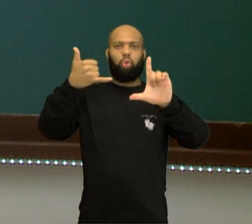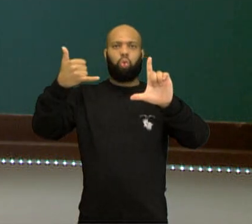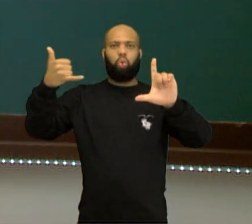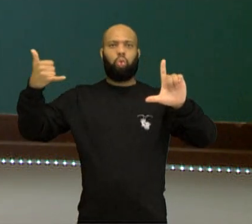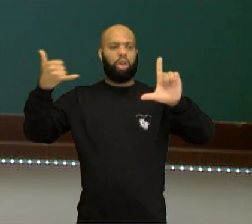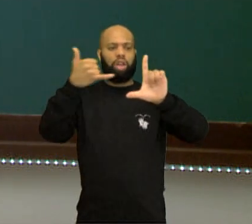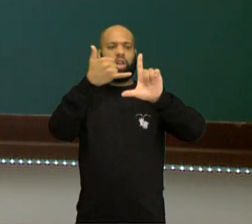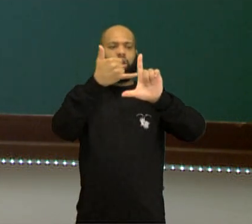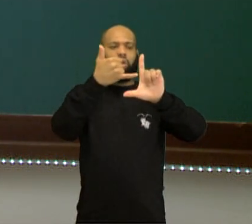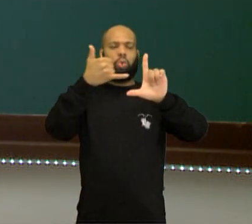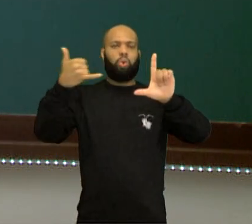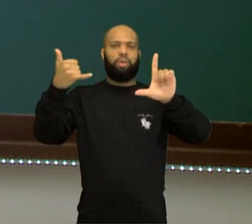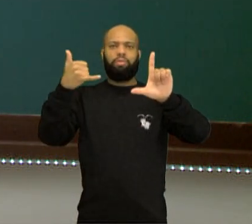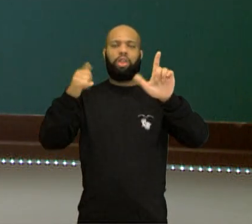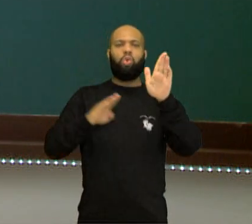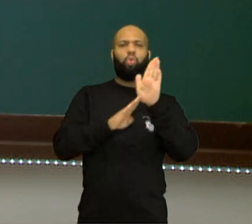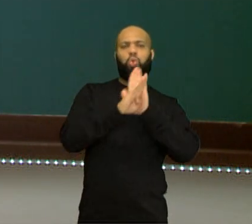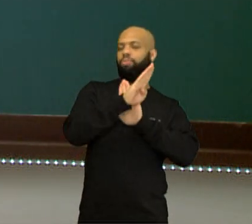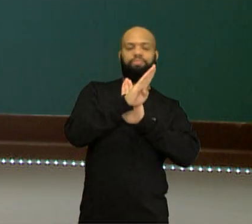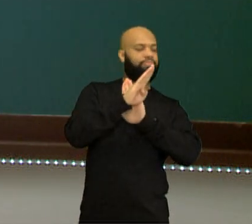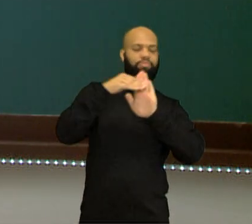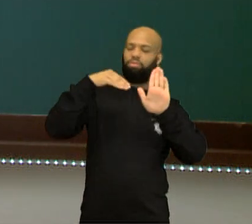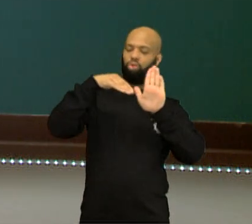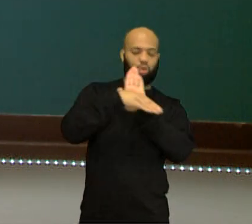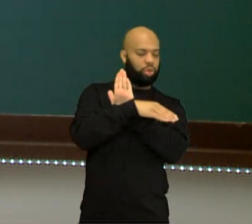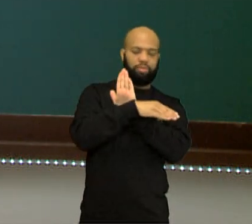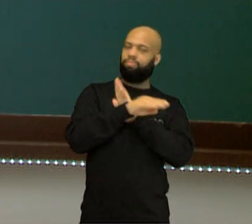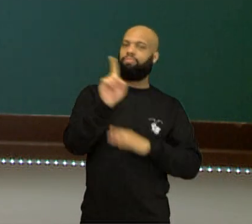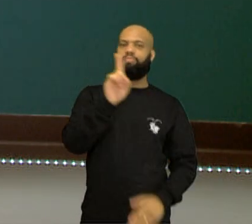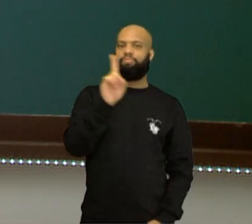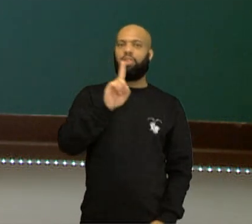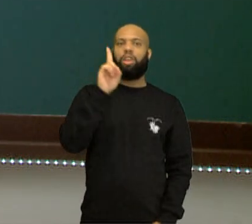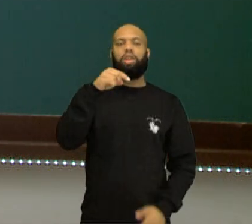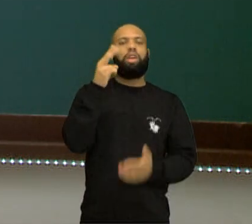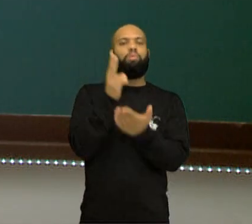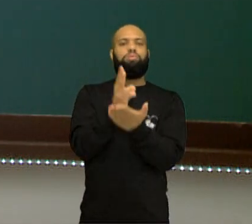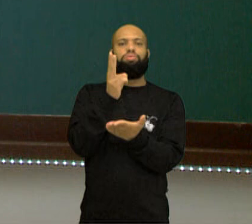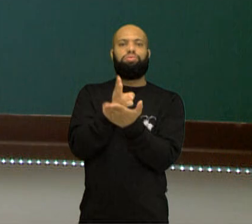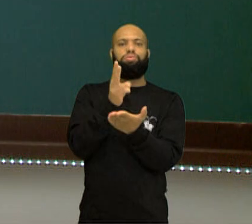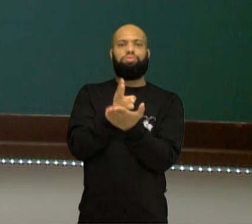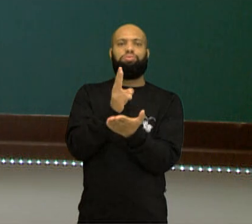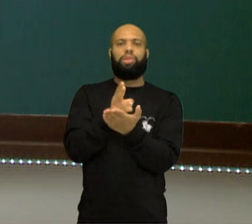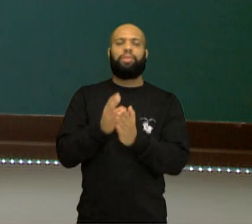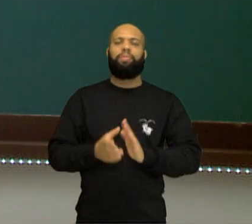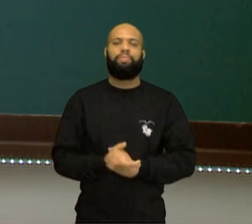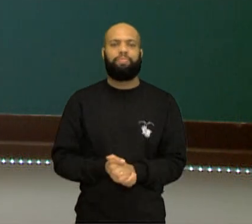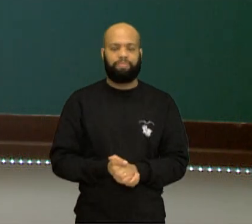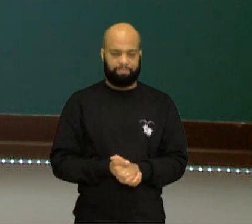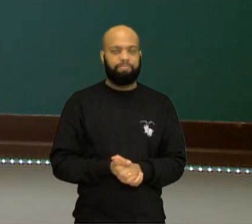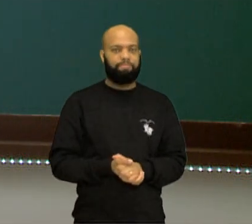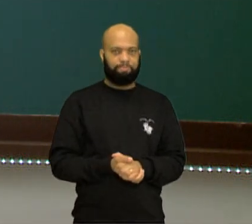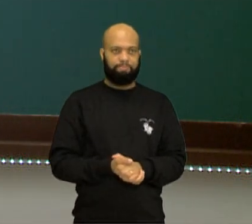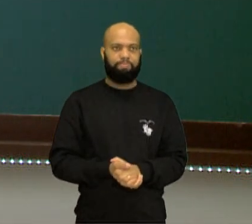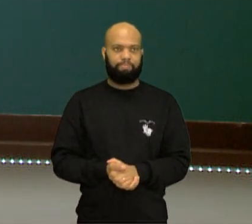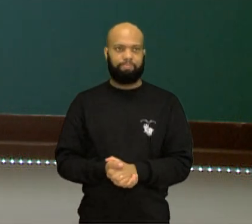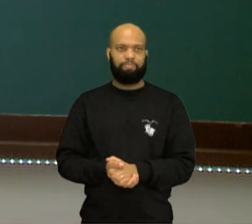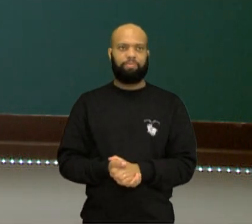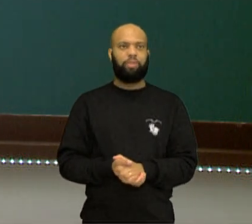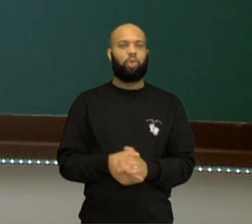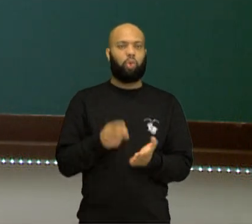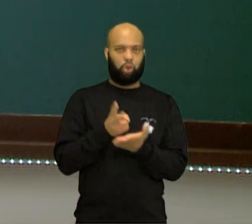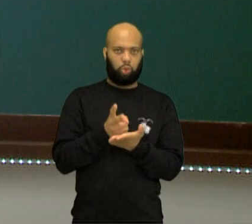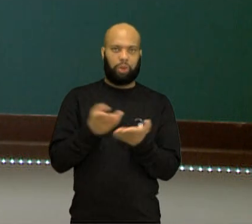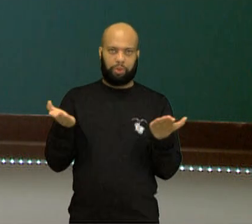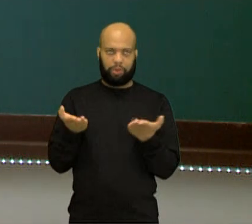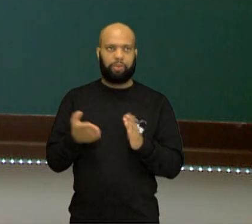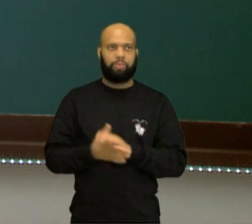Ela não é crescente, ela não é decrescente. Ela é constante, tá bom? Belezinha? Então, vamos lá.